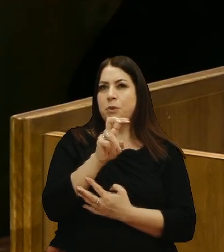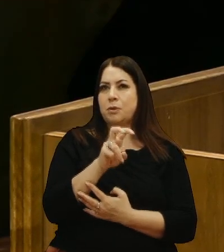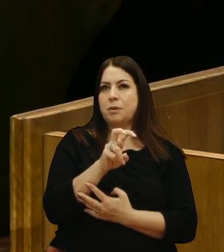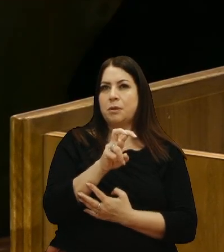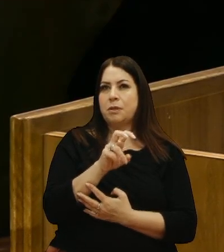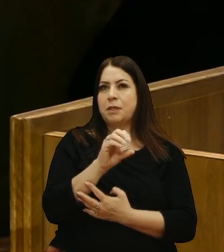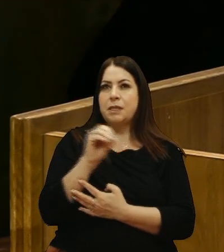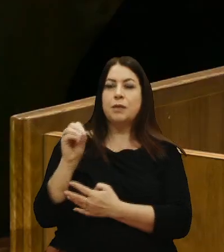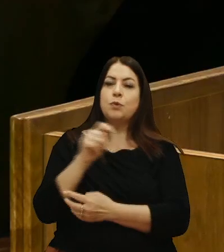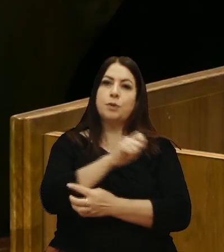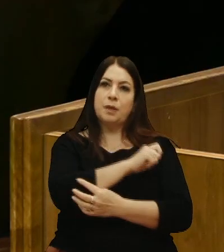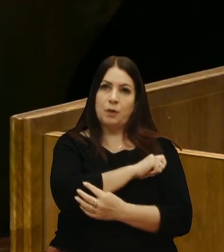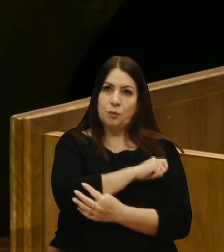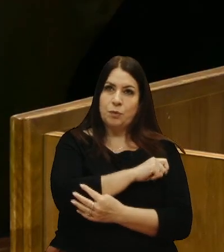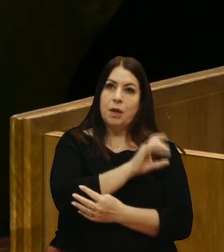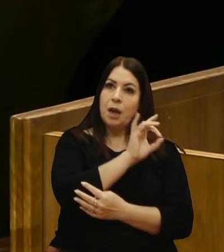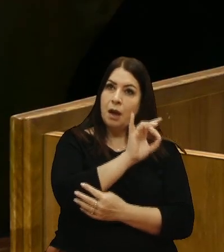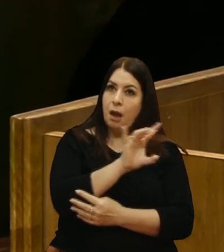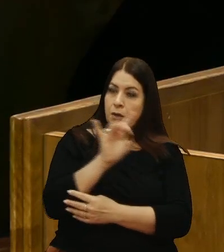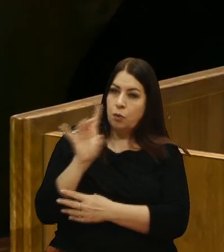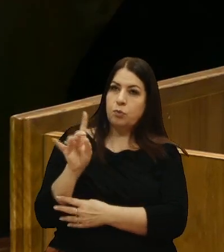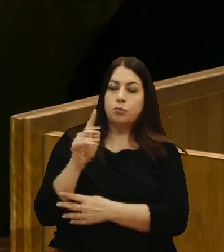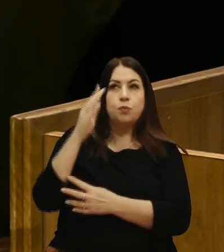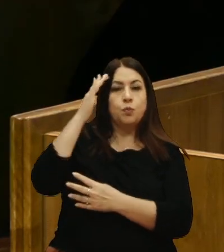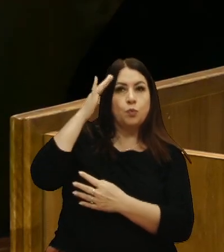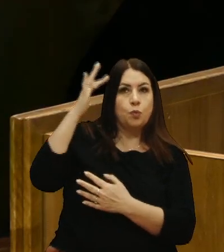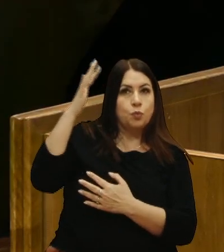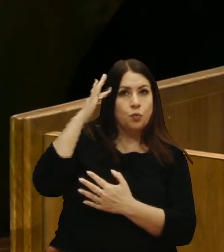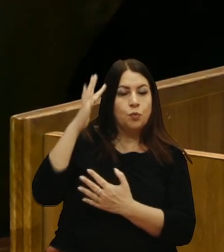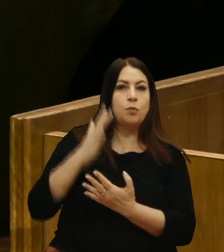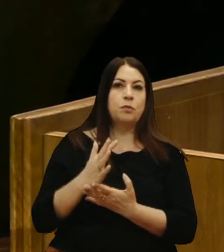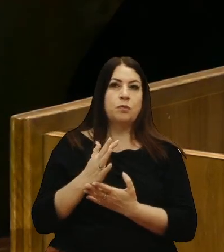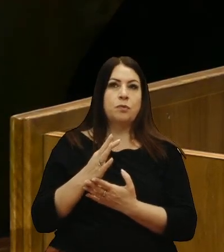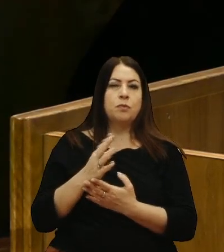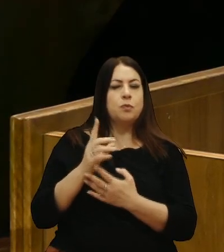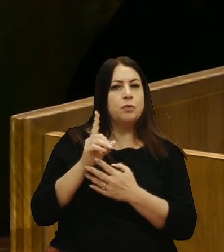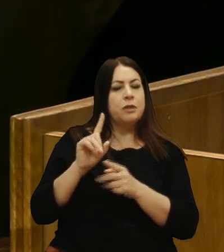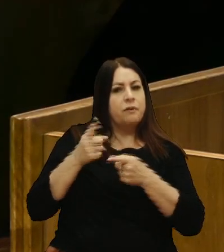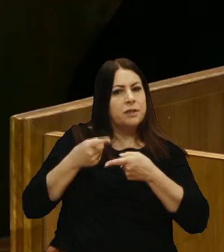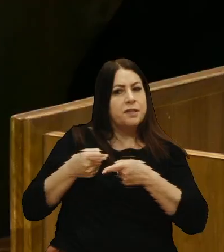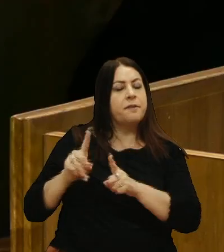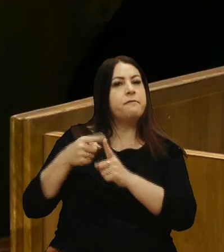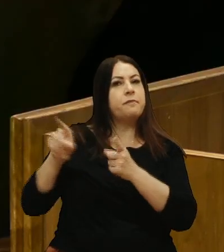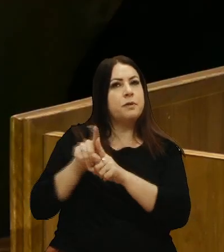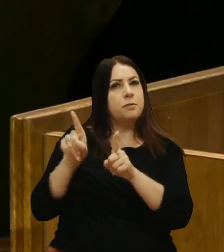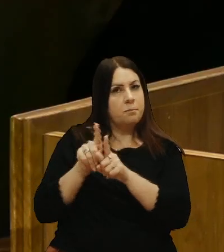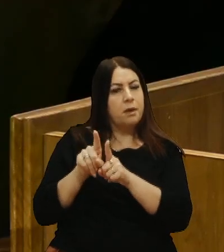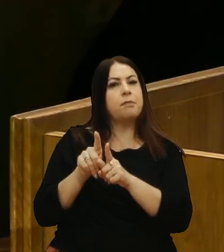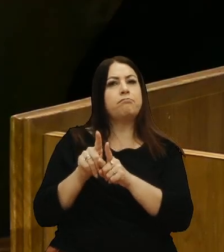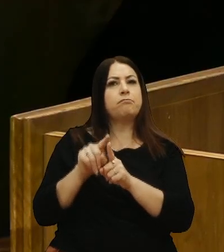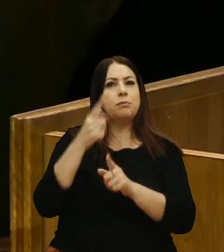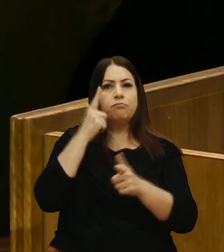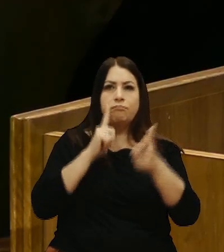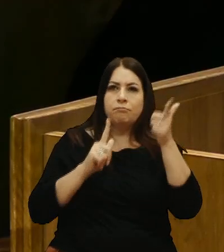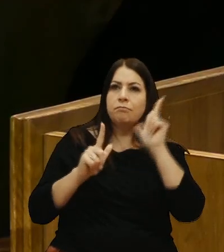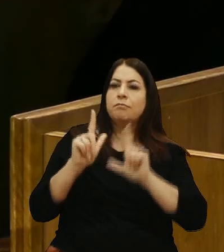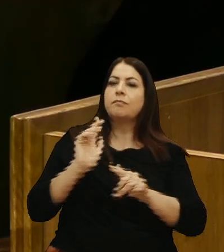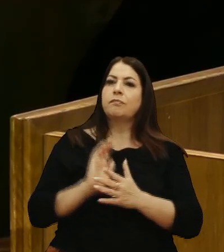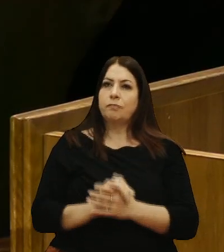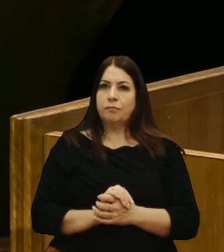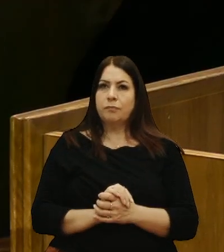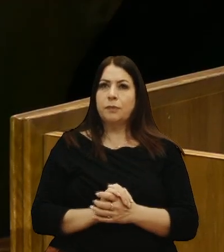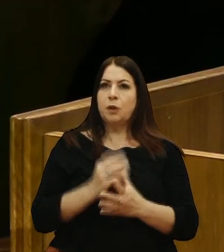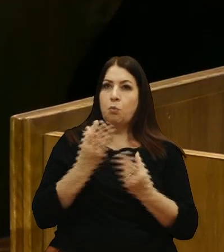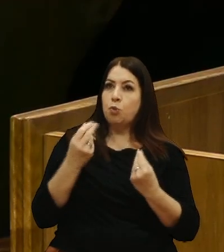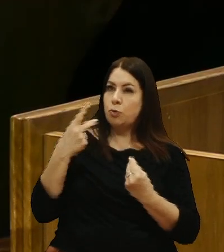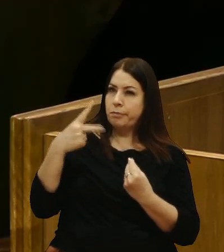2.500 alunos, cada um com seus sonhos, seus desafios e suas conquistas.